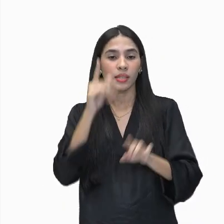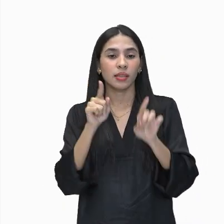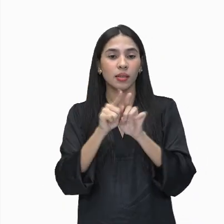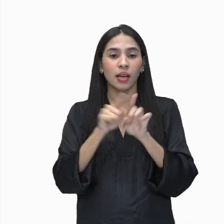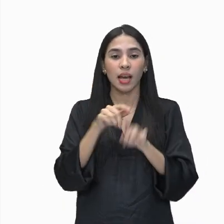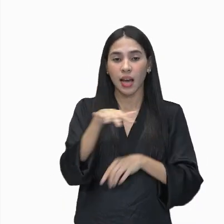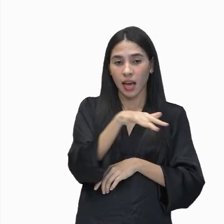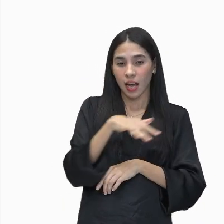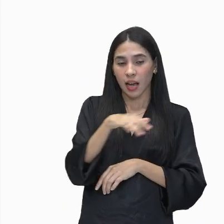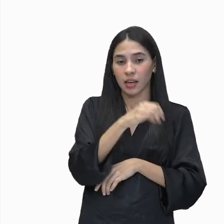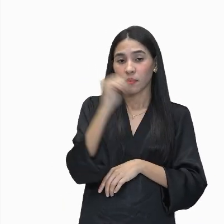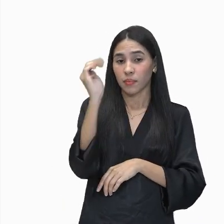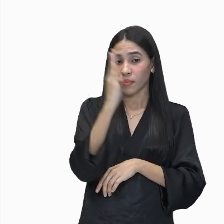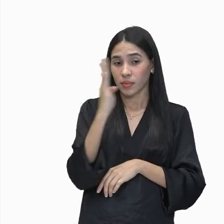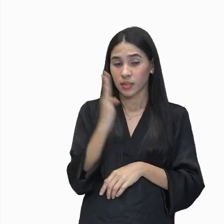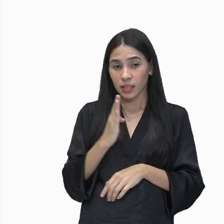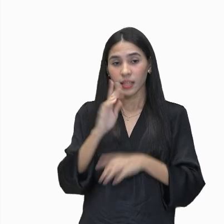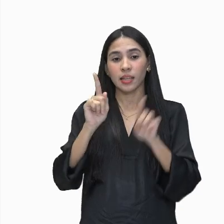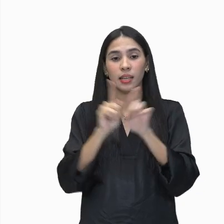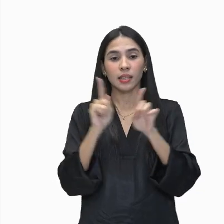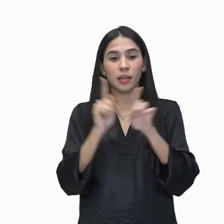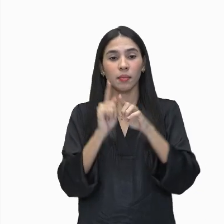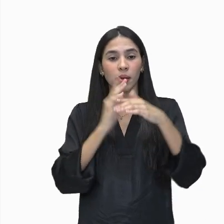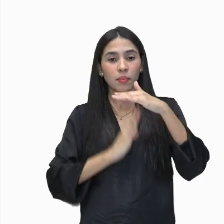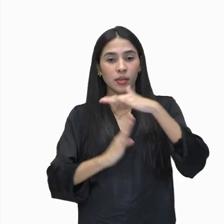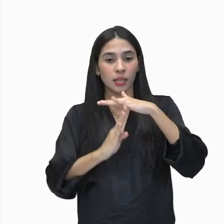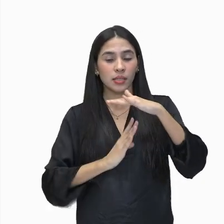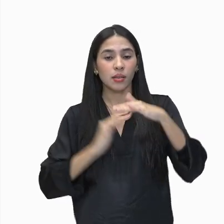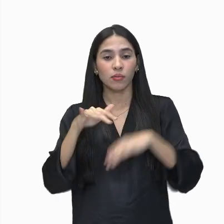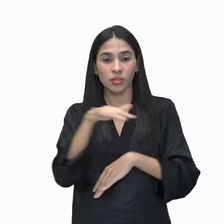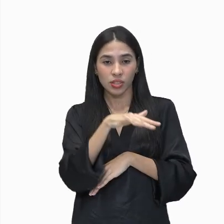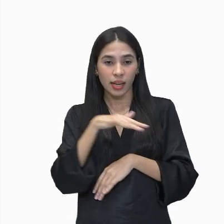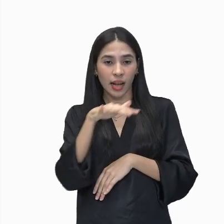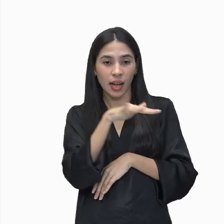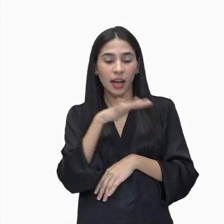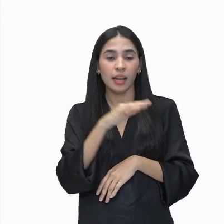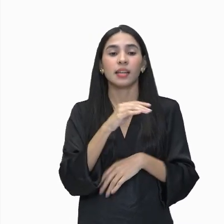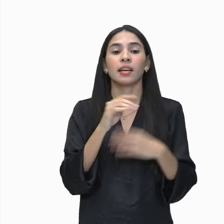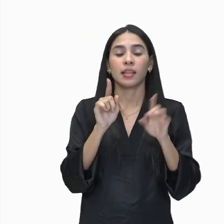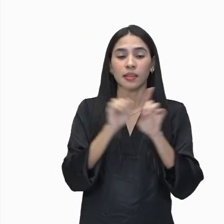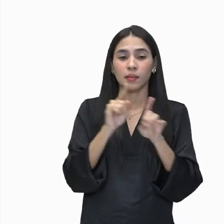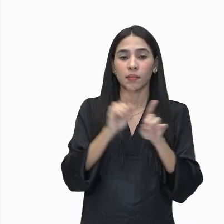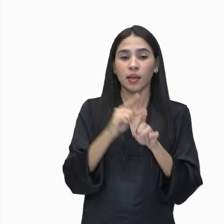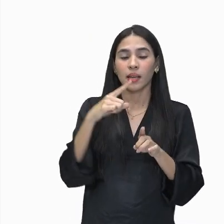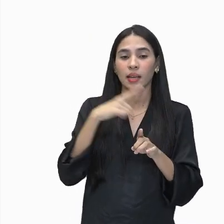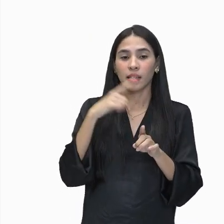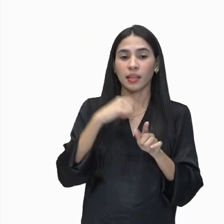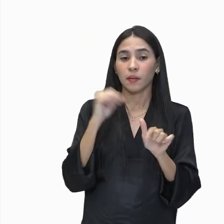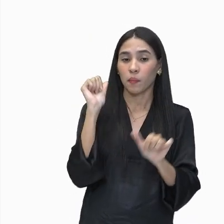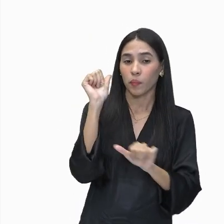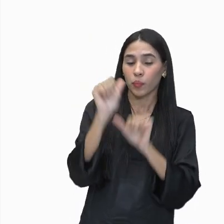território brasileiro e a migração interregional. E aí nós temos os ciclos econômicos, né,